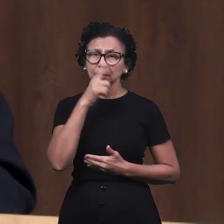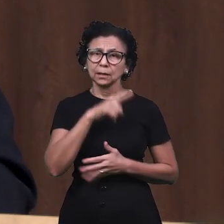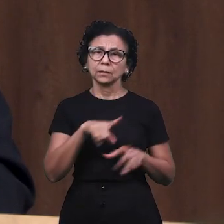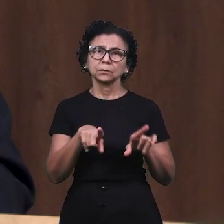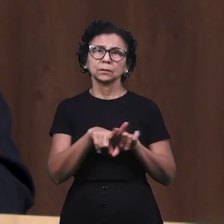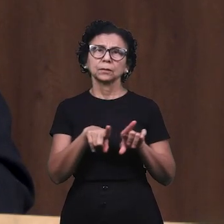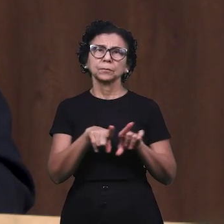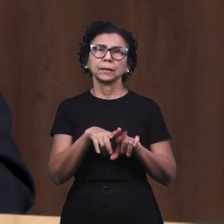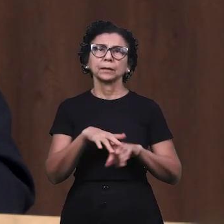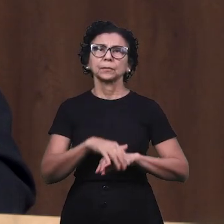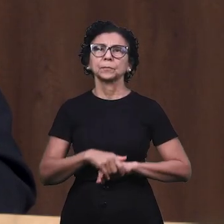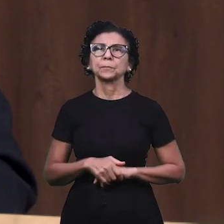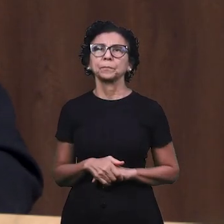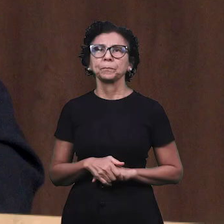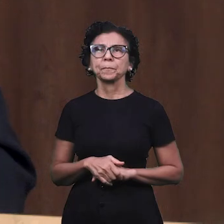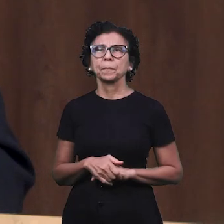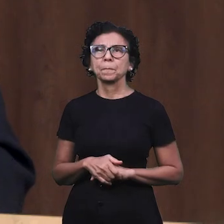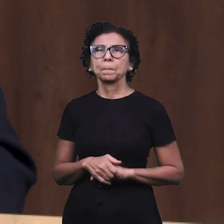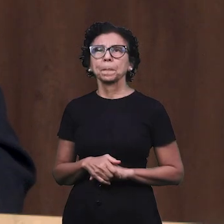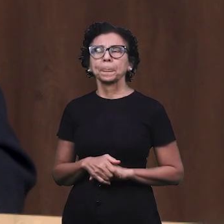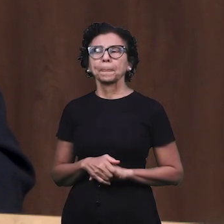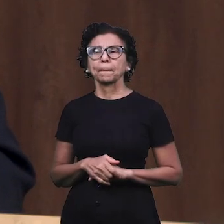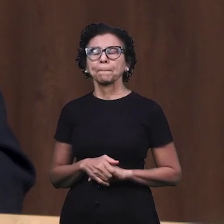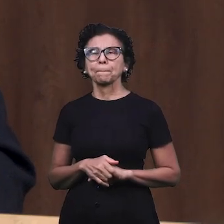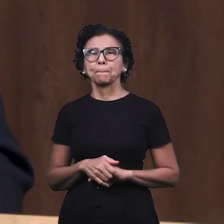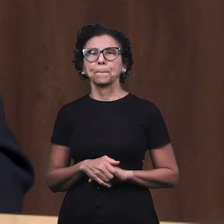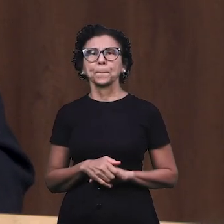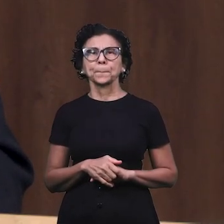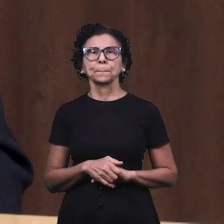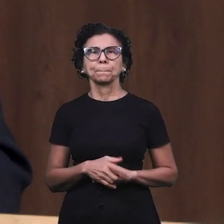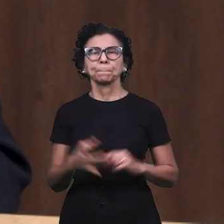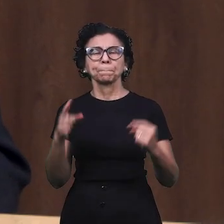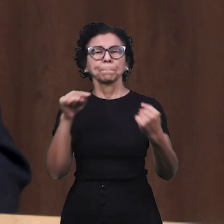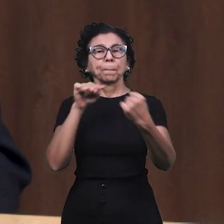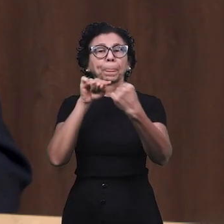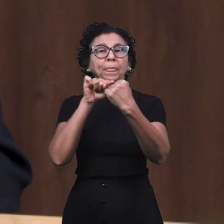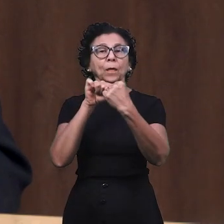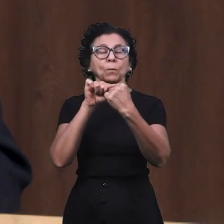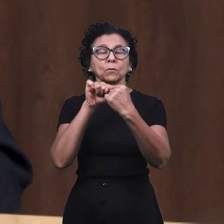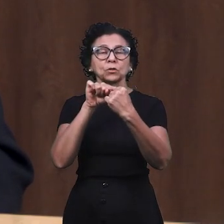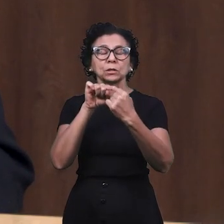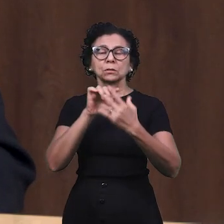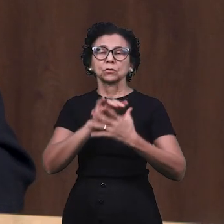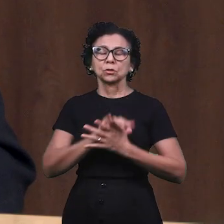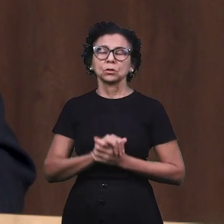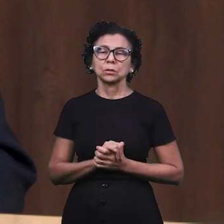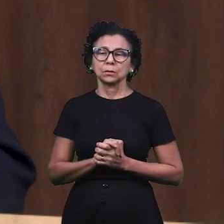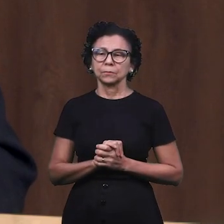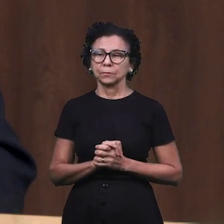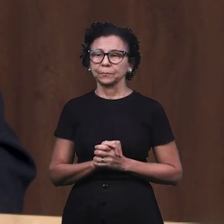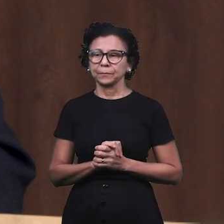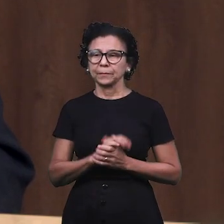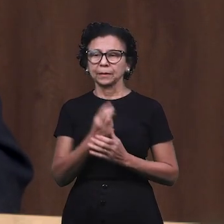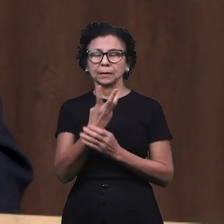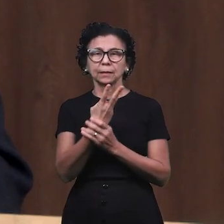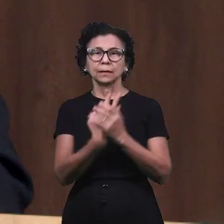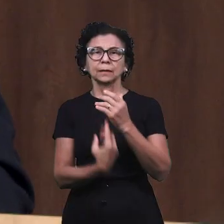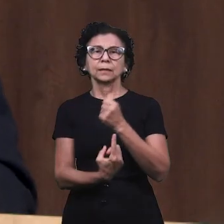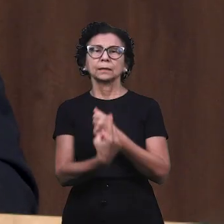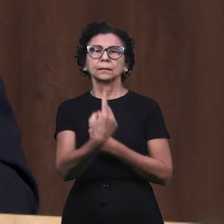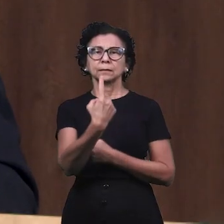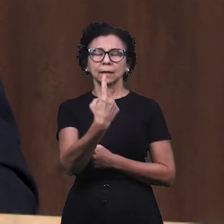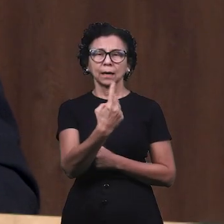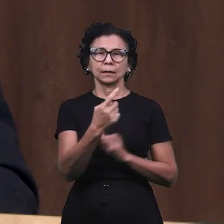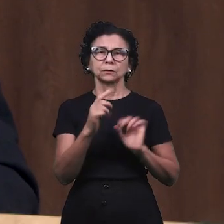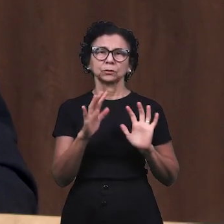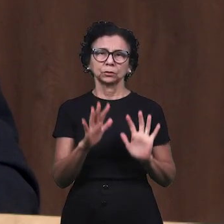né? Nós vemos aqui, e o nosso objetivo é enfocar a Trindade. Onde nós podemos